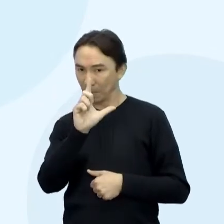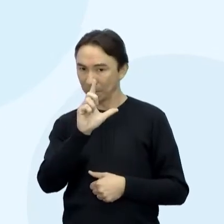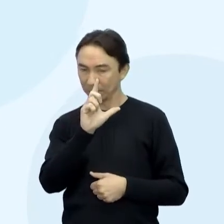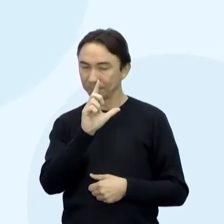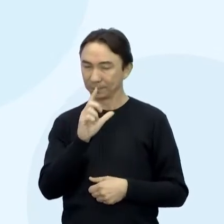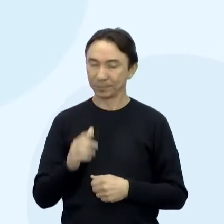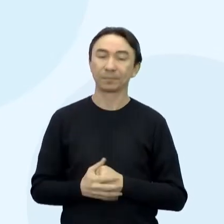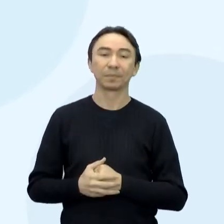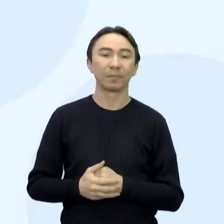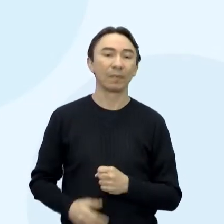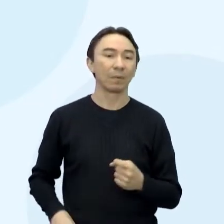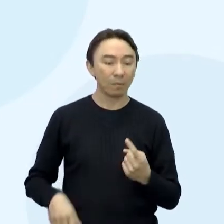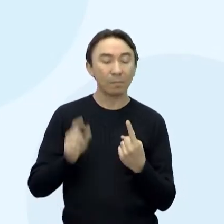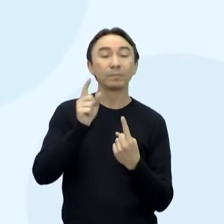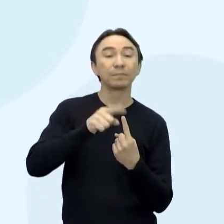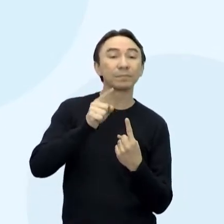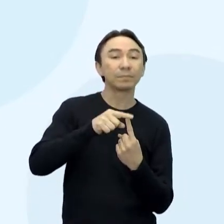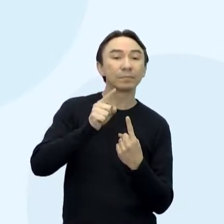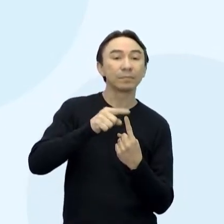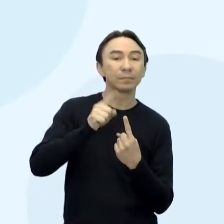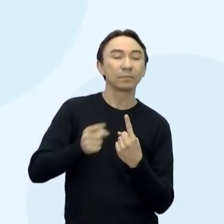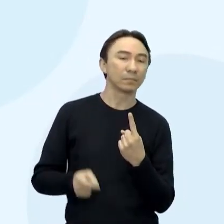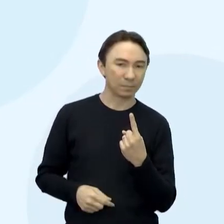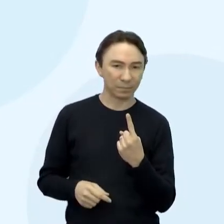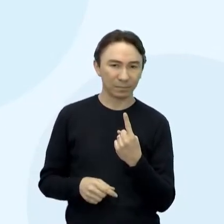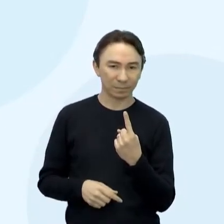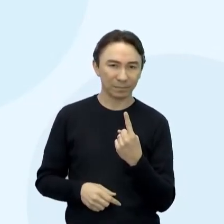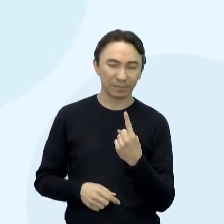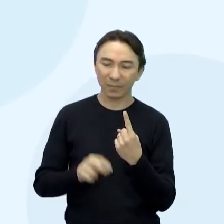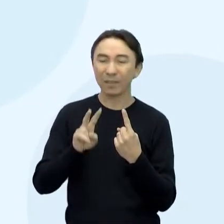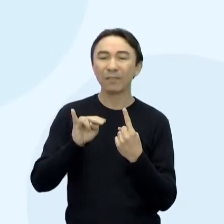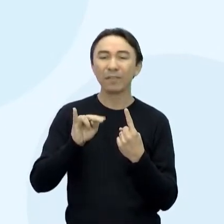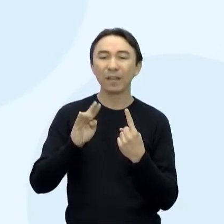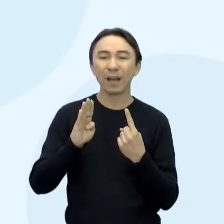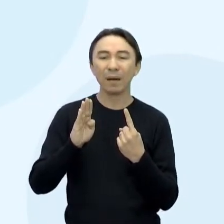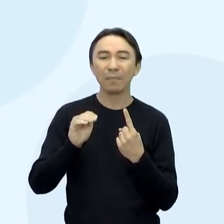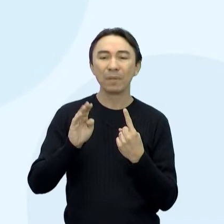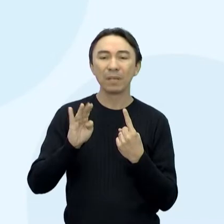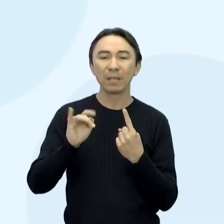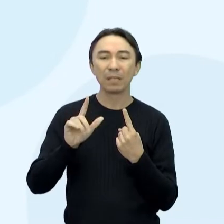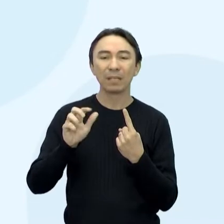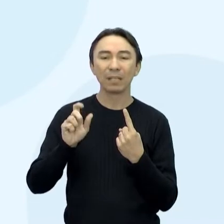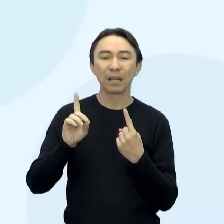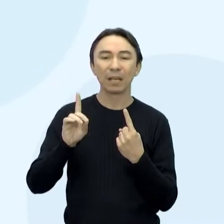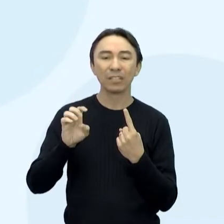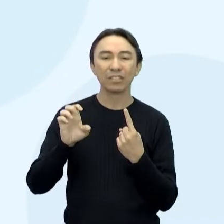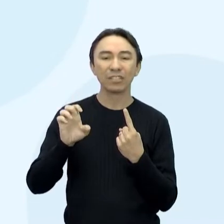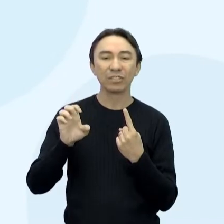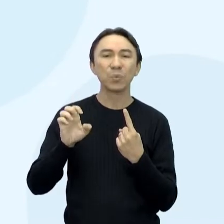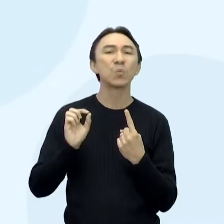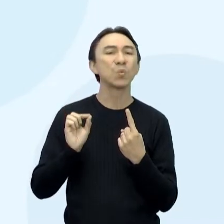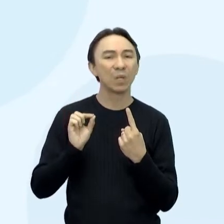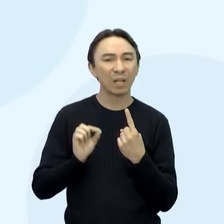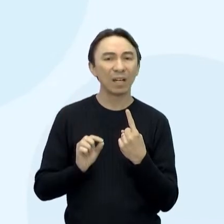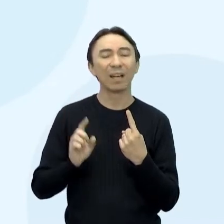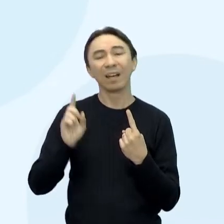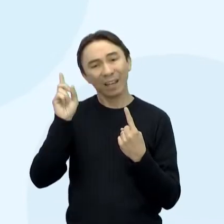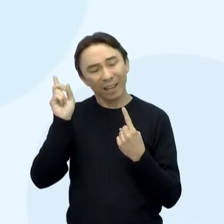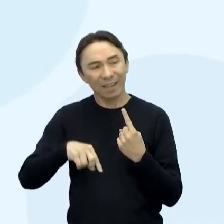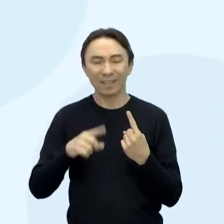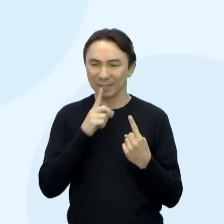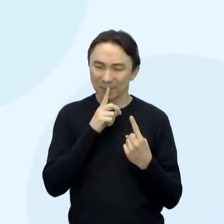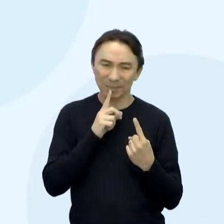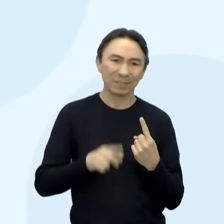O primeiro aí, a viabilidade. Então, a viabilidade tem que ser viável